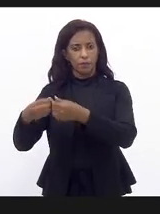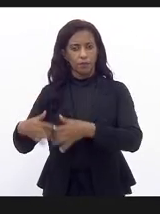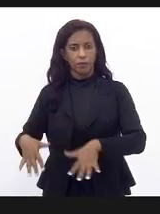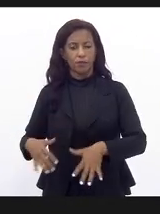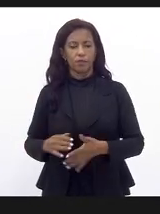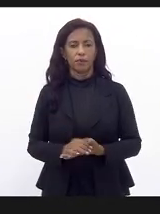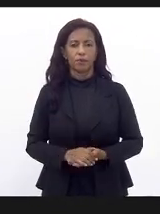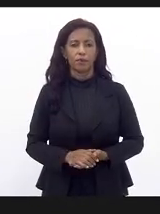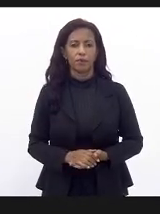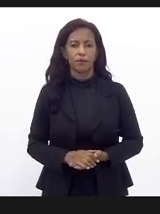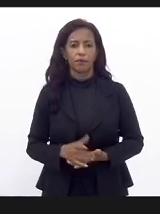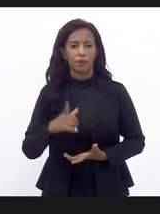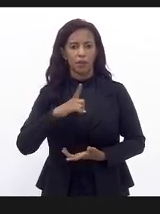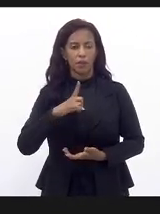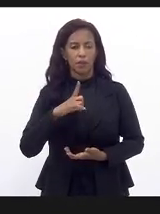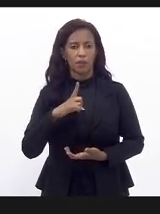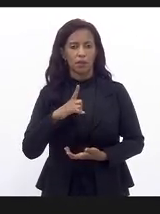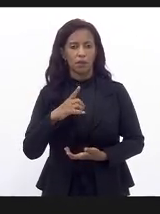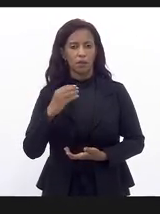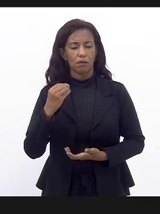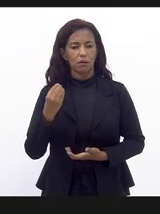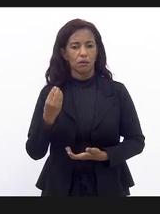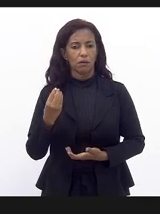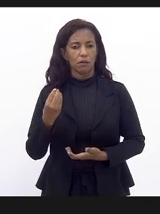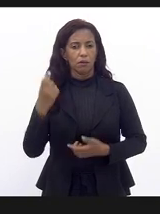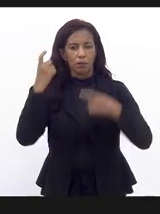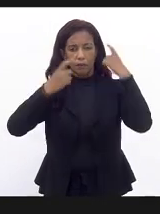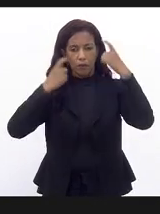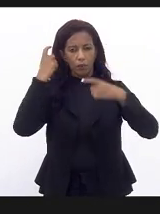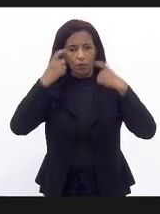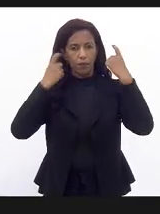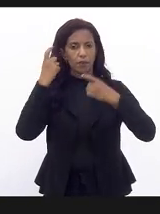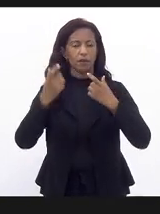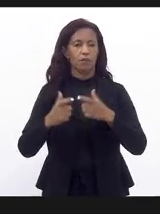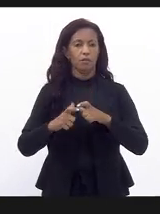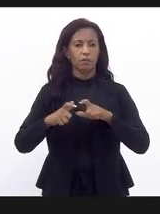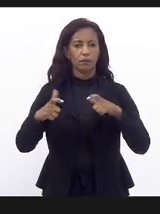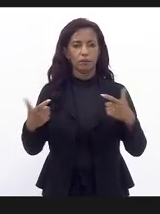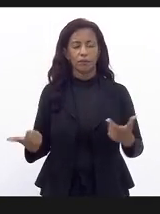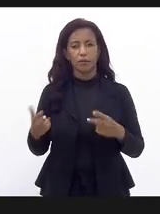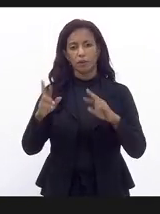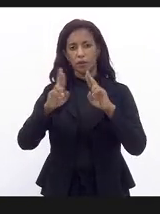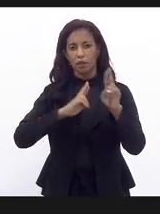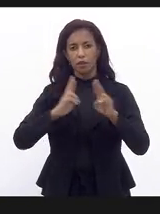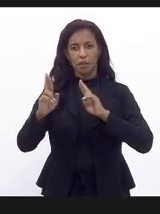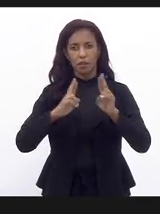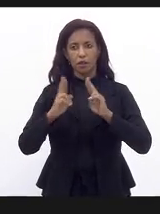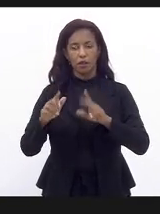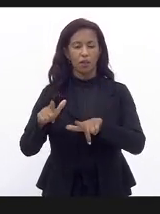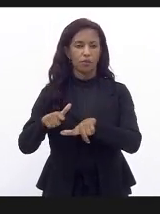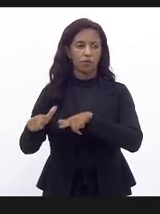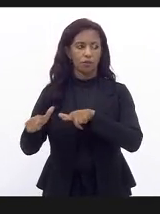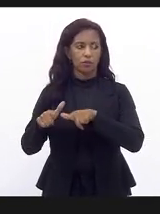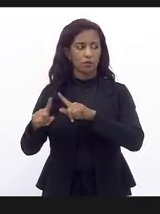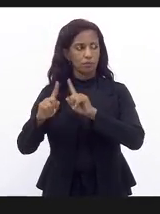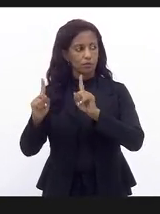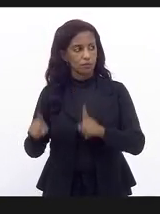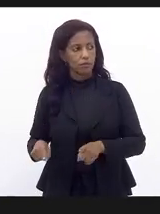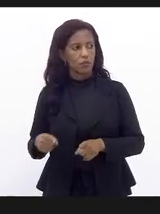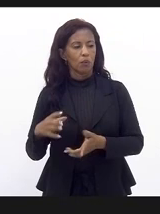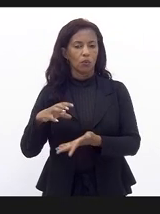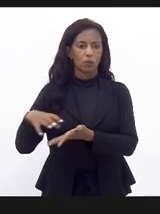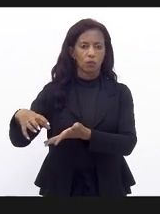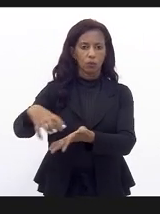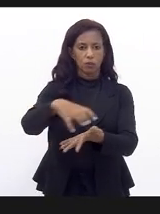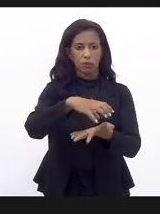prejudicados. Existia uma preocupação muito grande em relação aos servidores, muitas